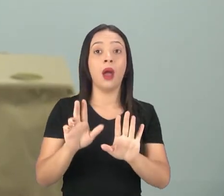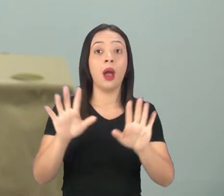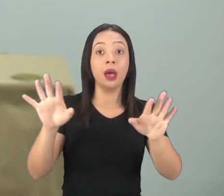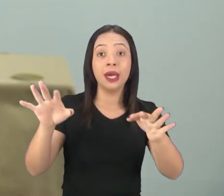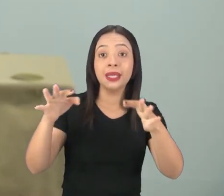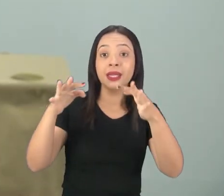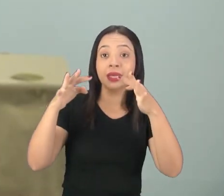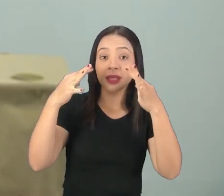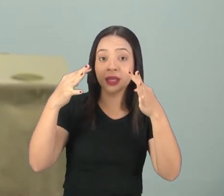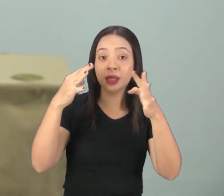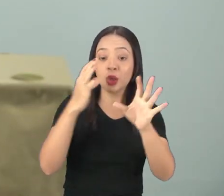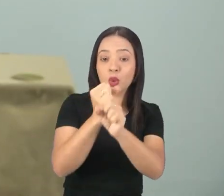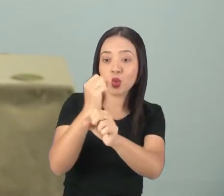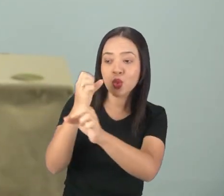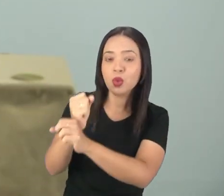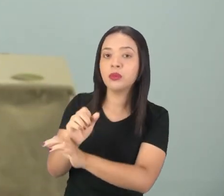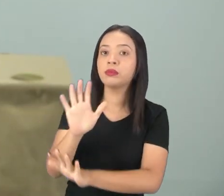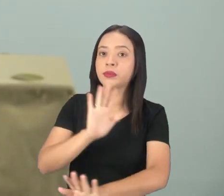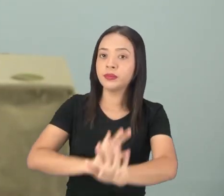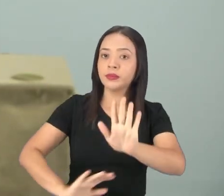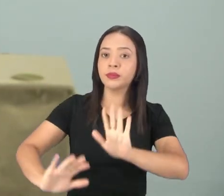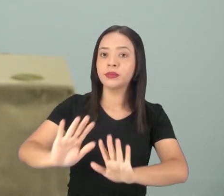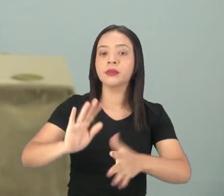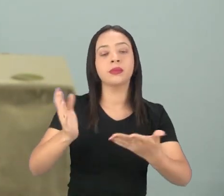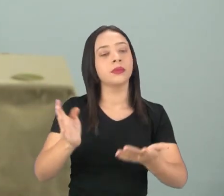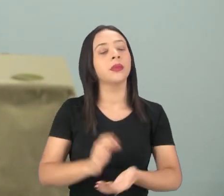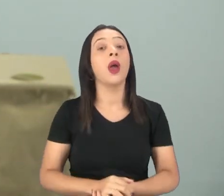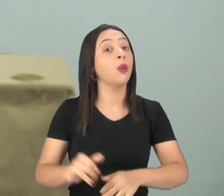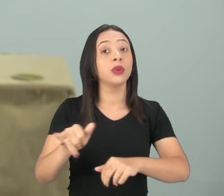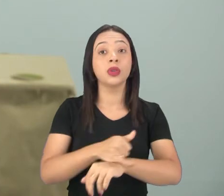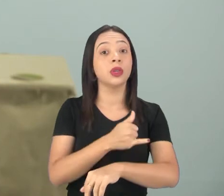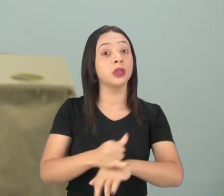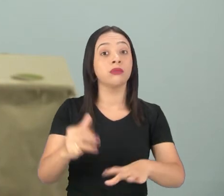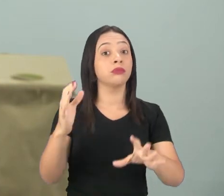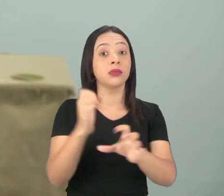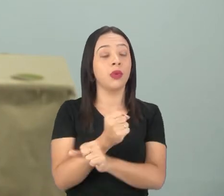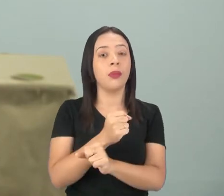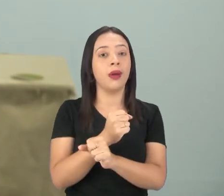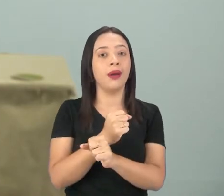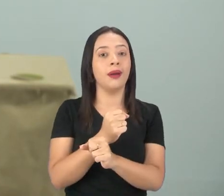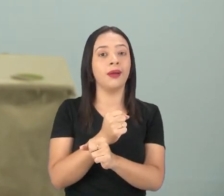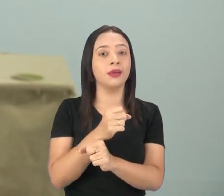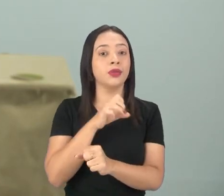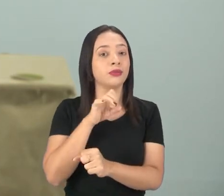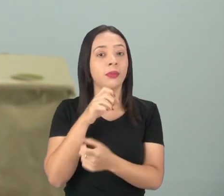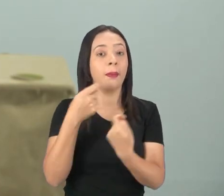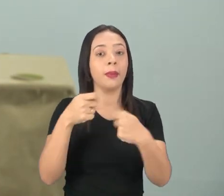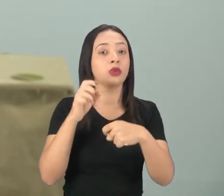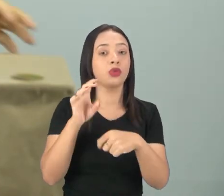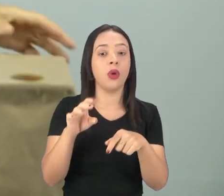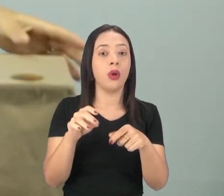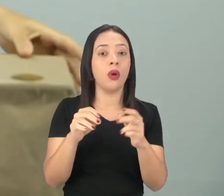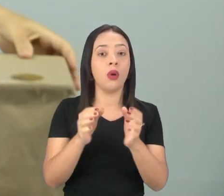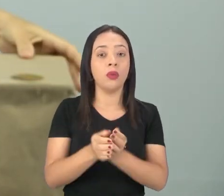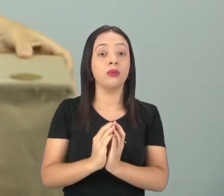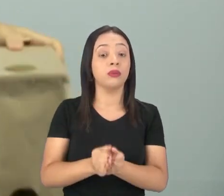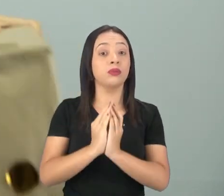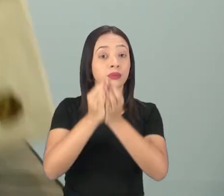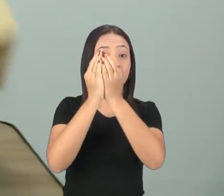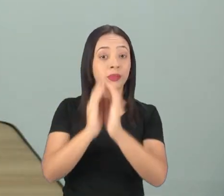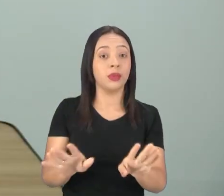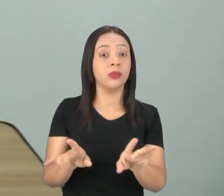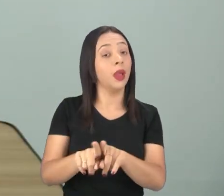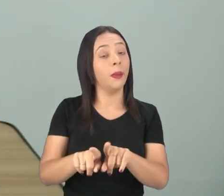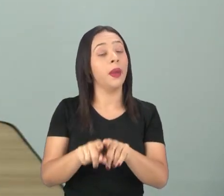nas continhas realizadas, tá? Isso é uma forma de você praticar a adição aí. E só precisa de um dado jogar entre os amigos. Se também você